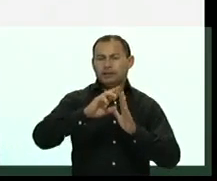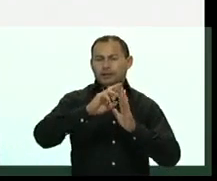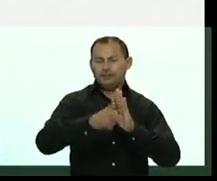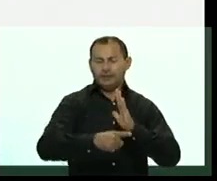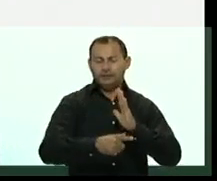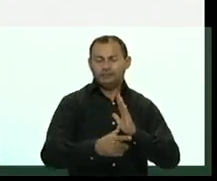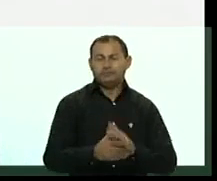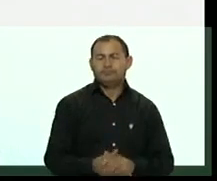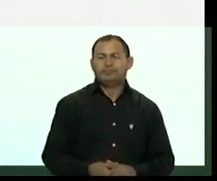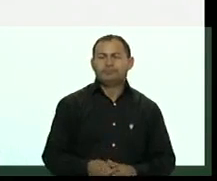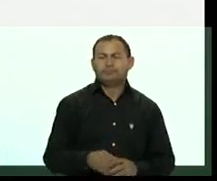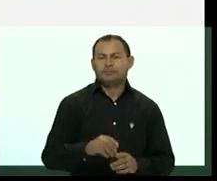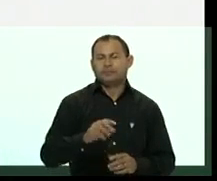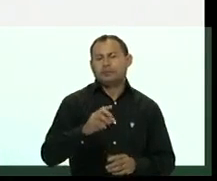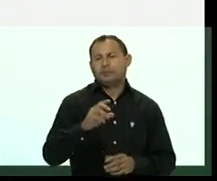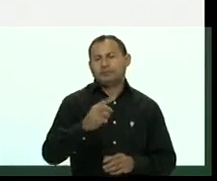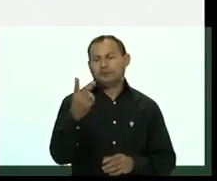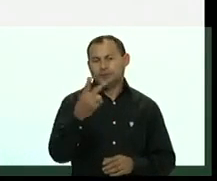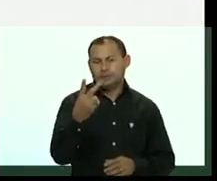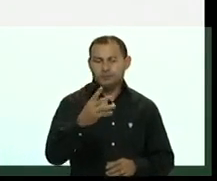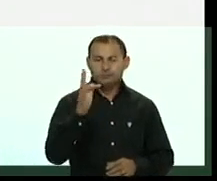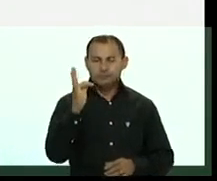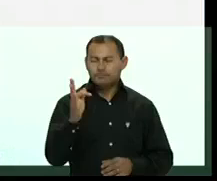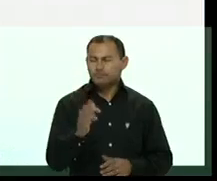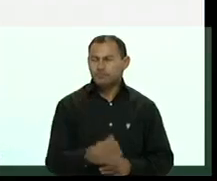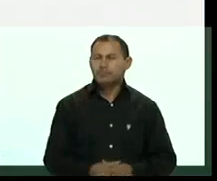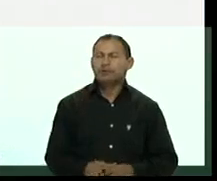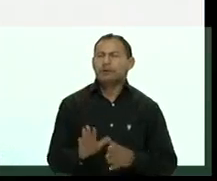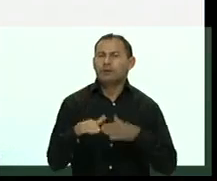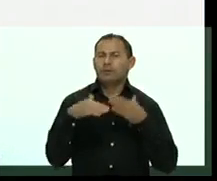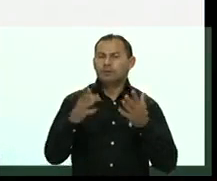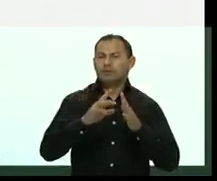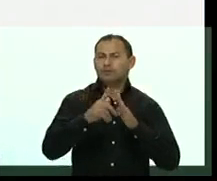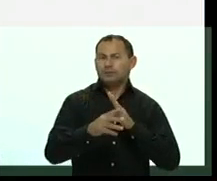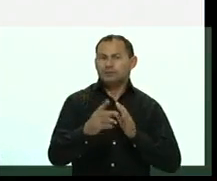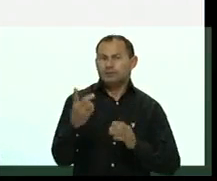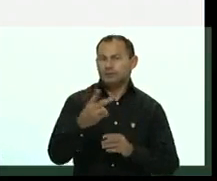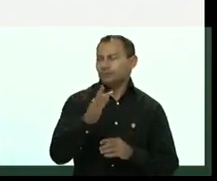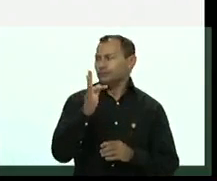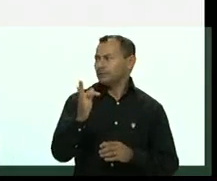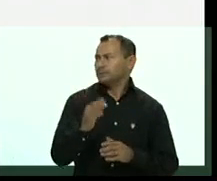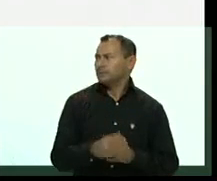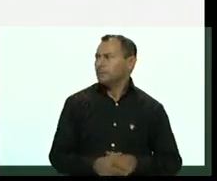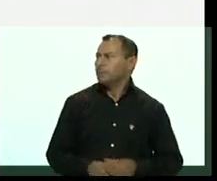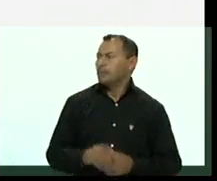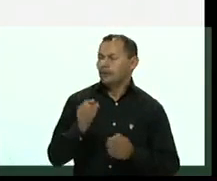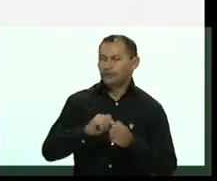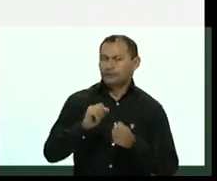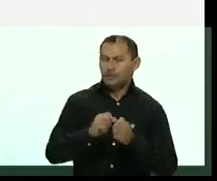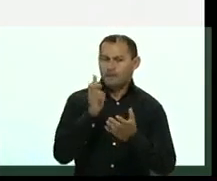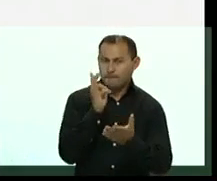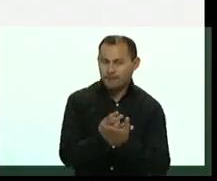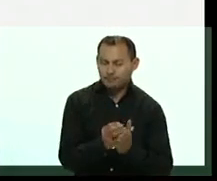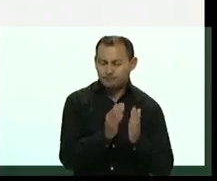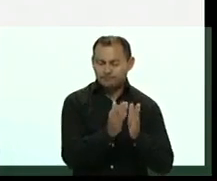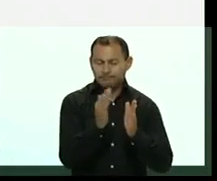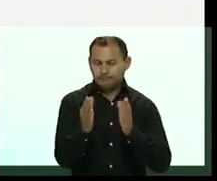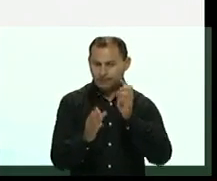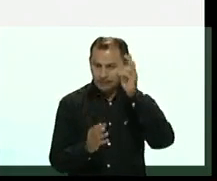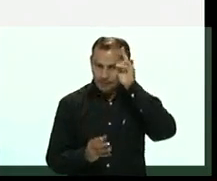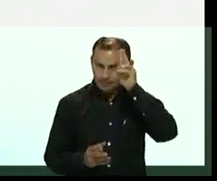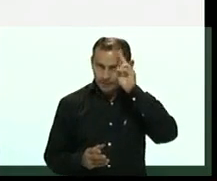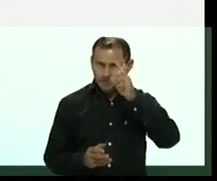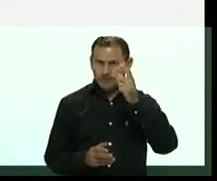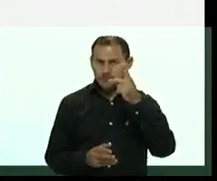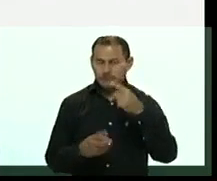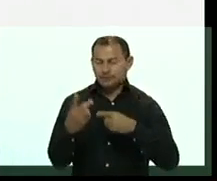derivada da minha segunda função. Quanto que é a derivada da minha segunda função? Nós vamos fazer o mesmo procedimento. Lembre-se que a minha